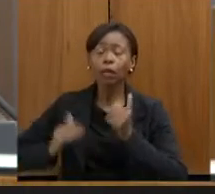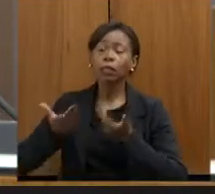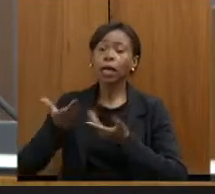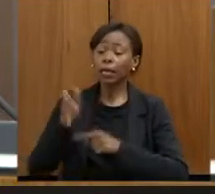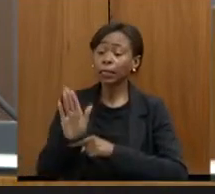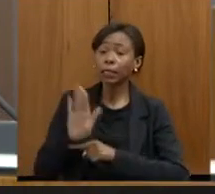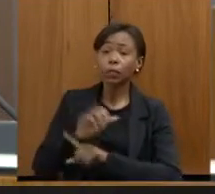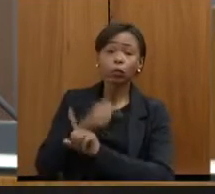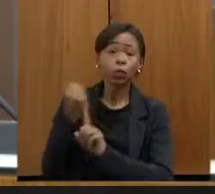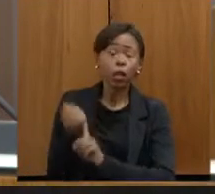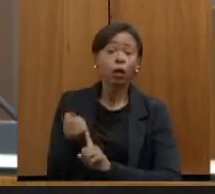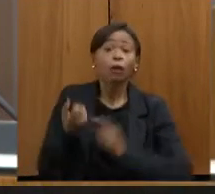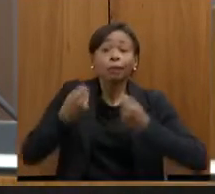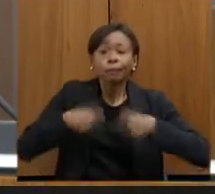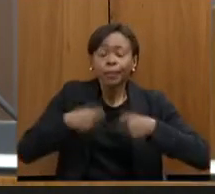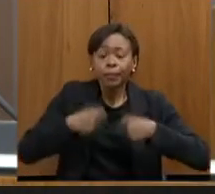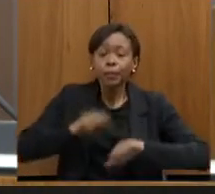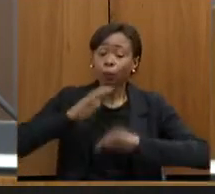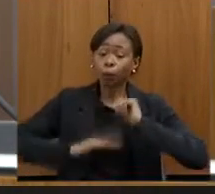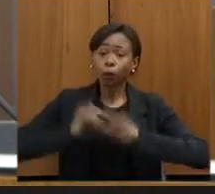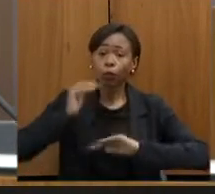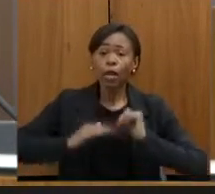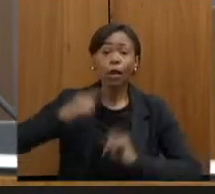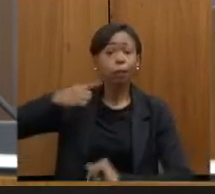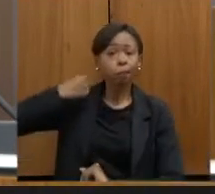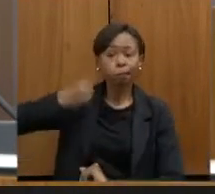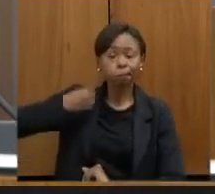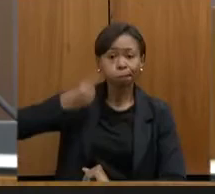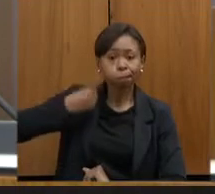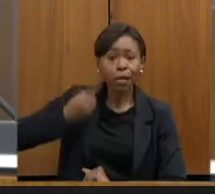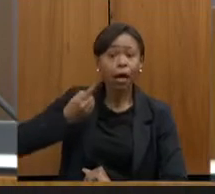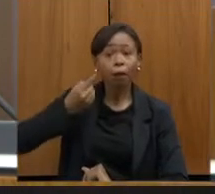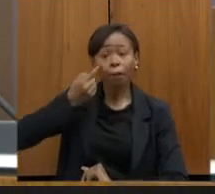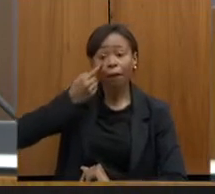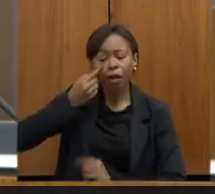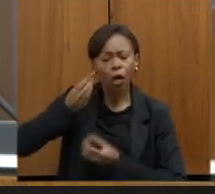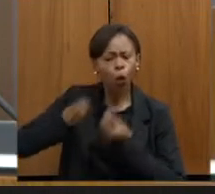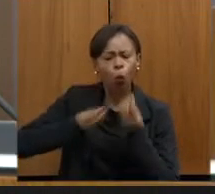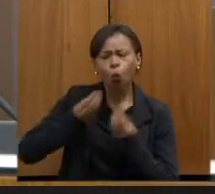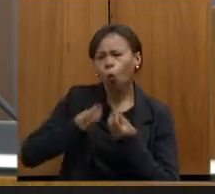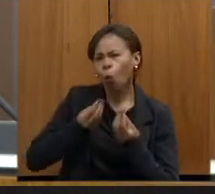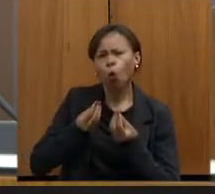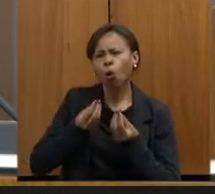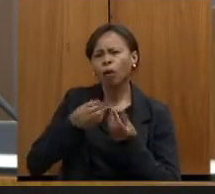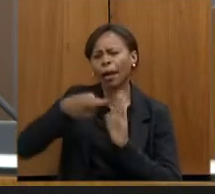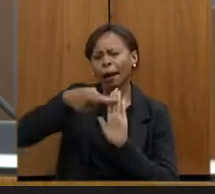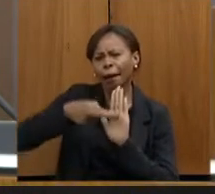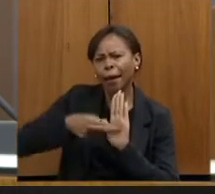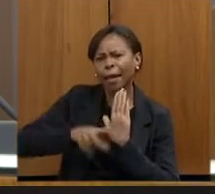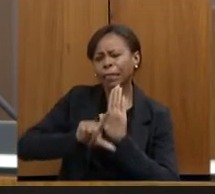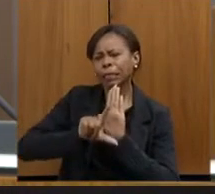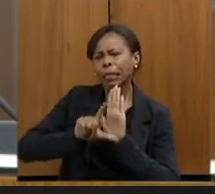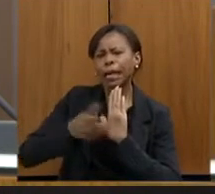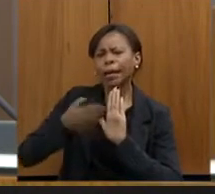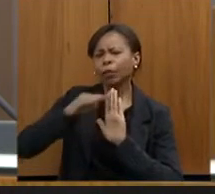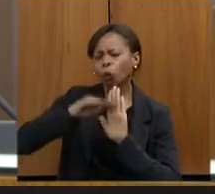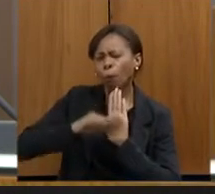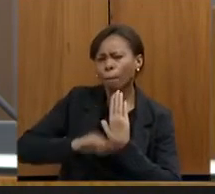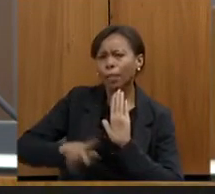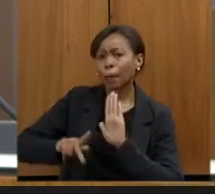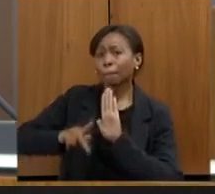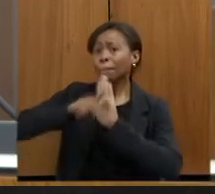preciso ter advogados para que ele possa analisar a qualidade da posse de cada um. Sabe o que acontece?